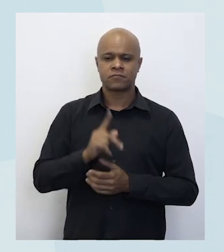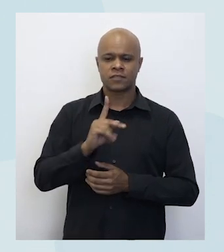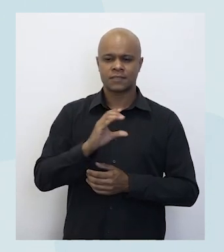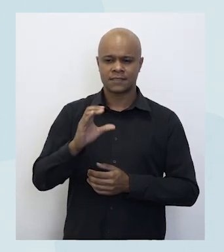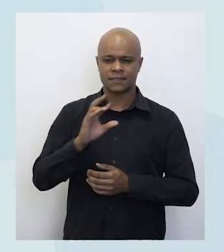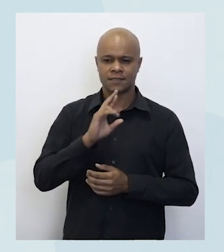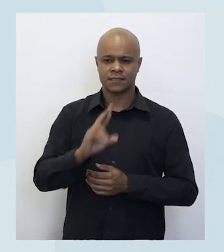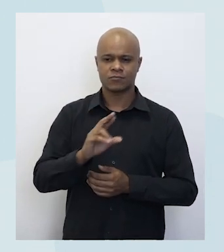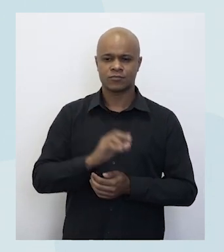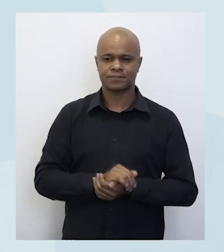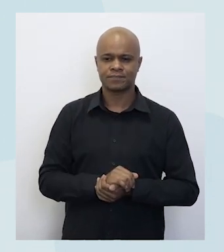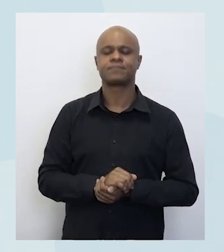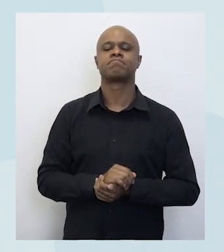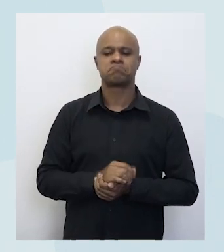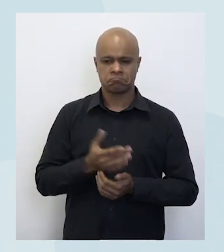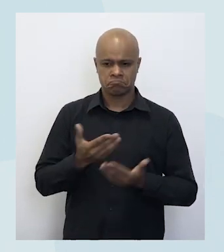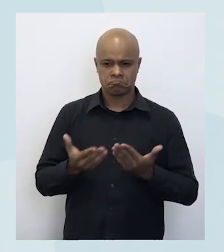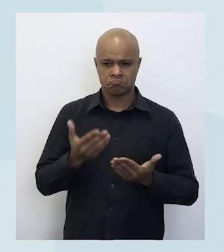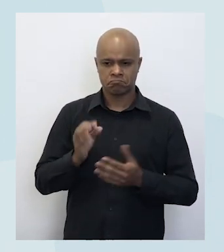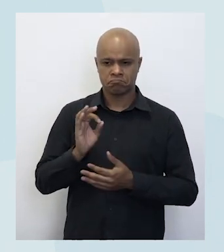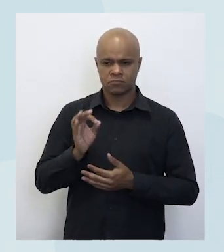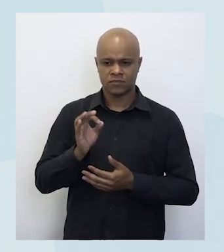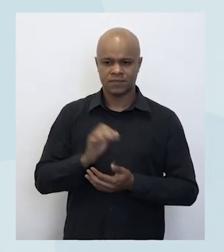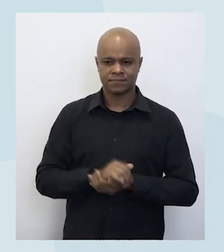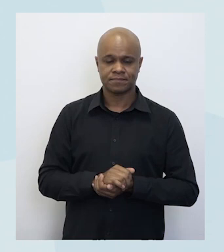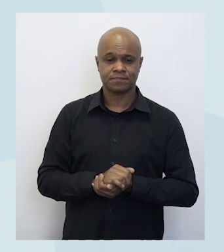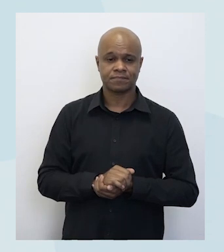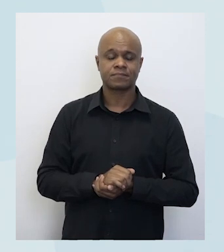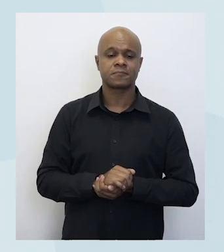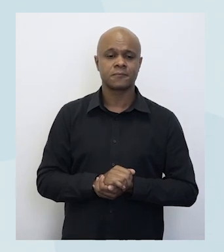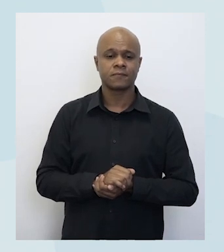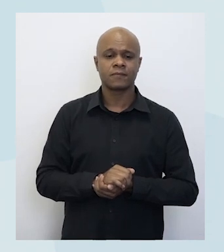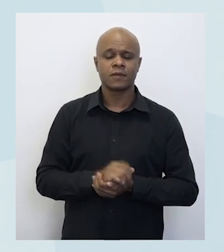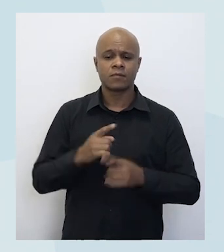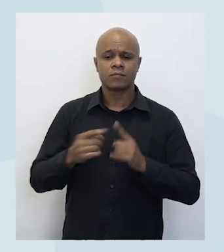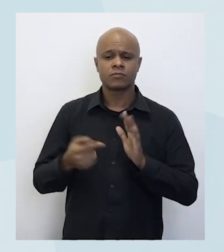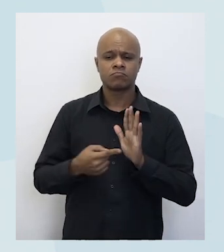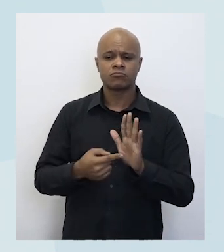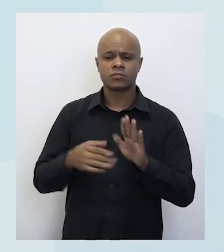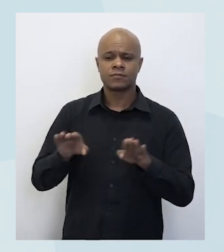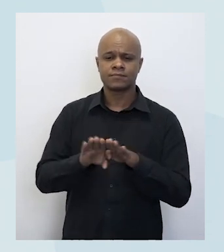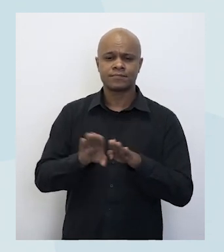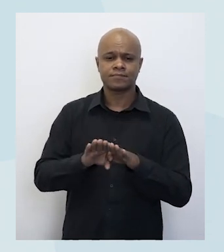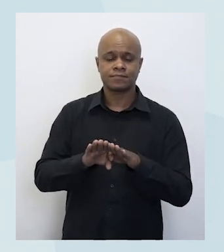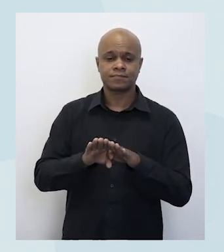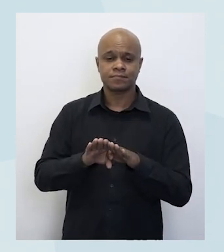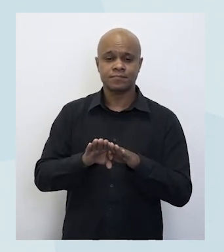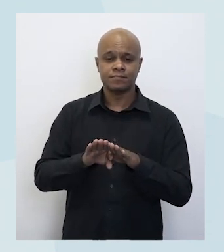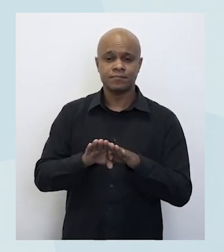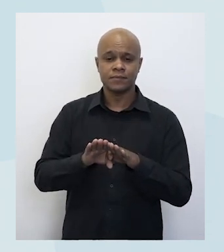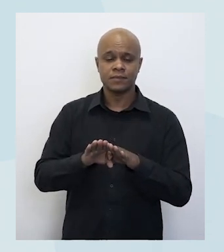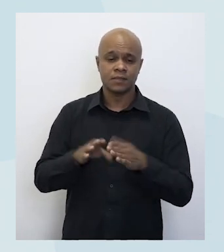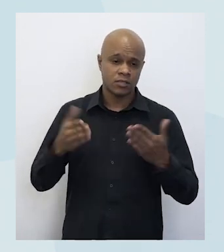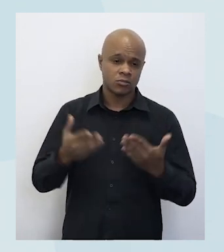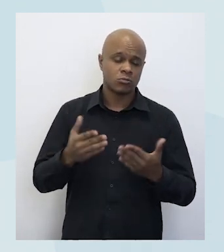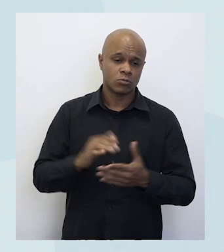equação que está em equilíbrio, perfeito? Aí, como eu falei para vocês, né, chamei a atenção do